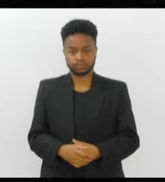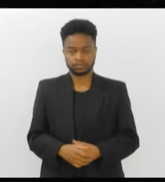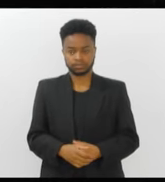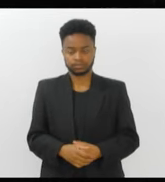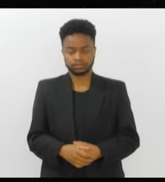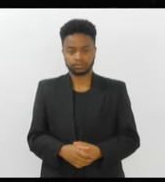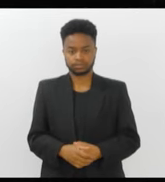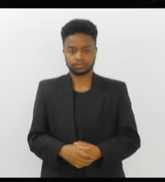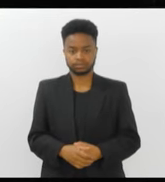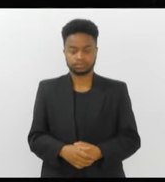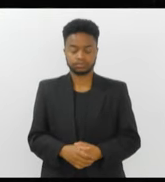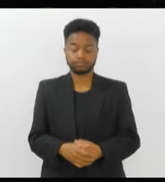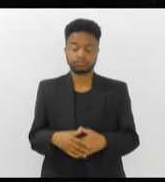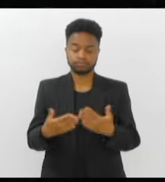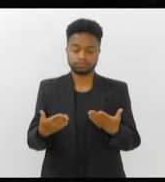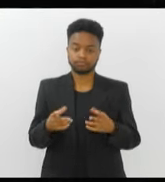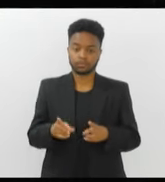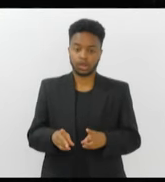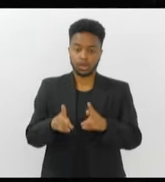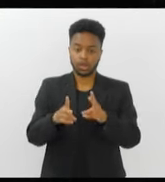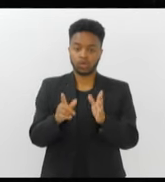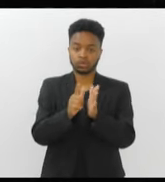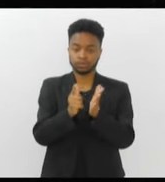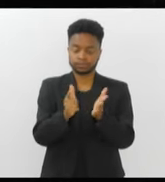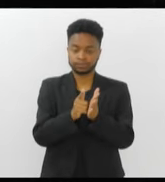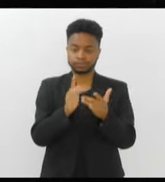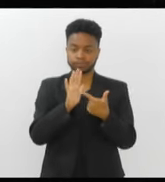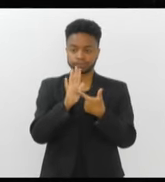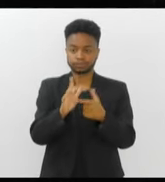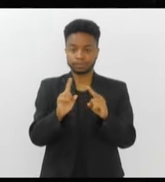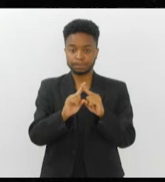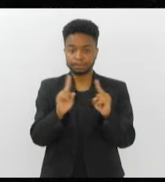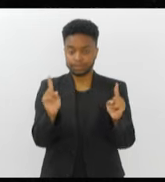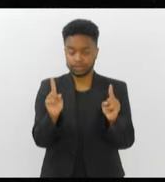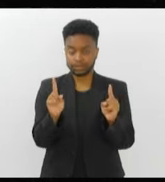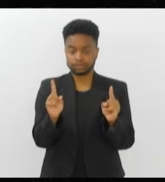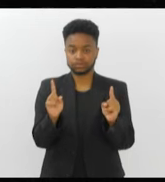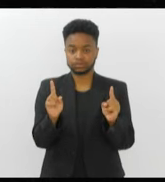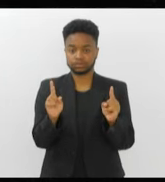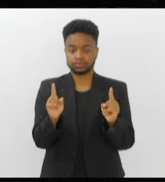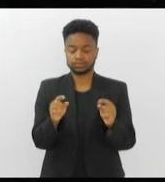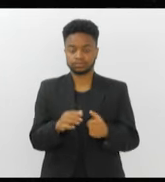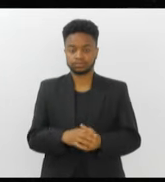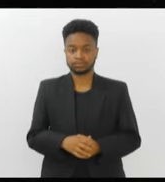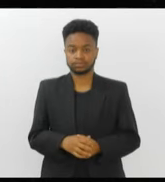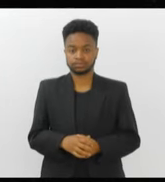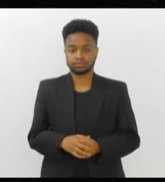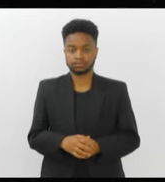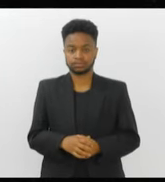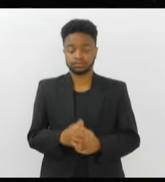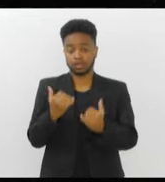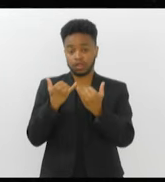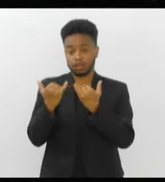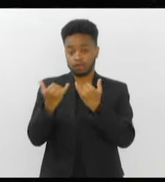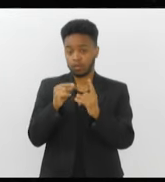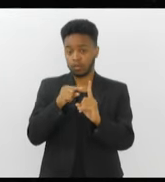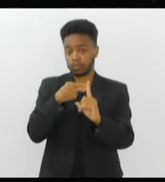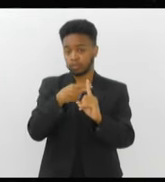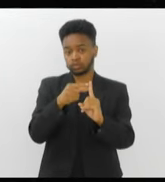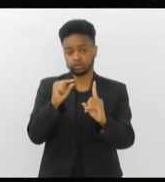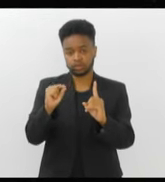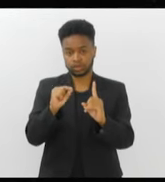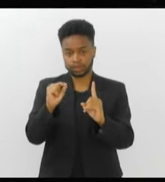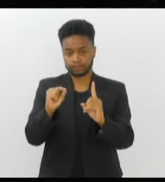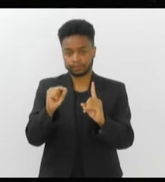Bom, e por aí vai. Mas, a notícia positiva é que